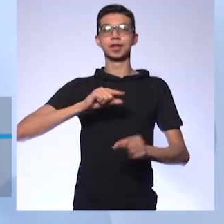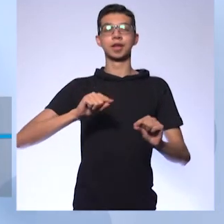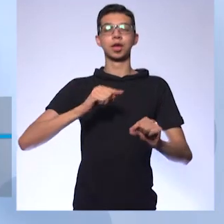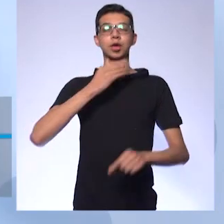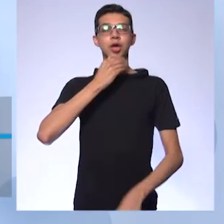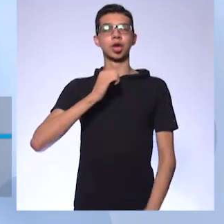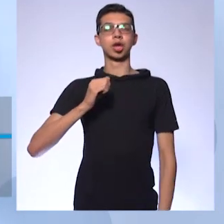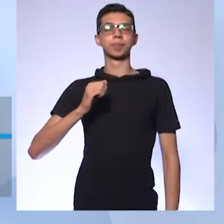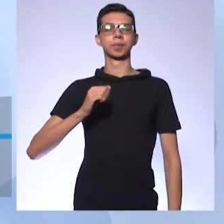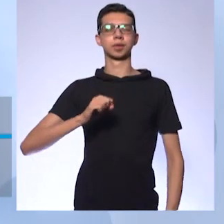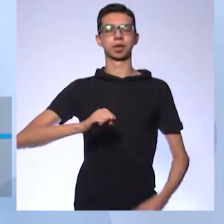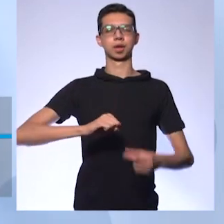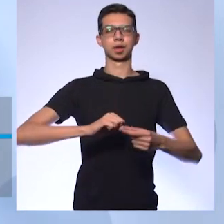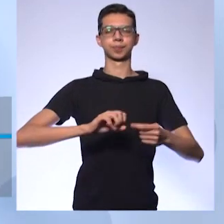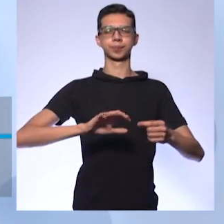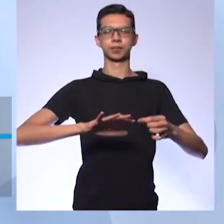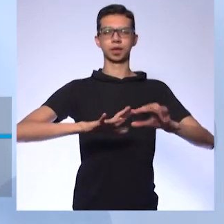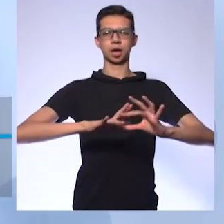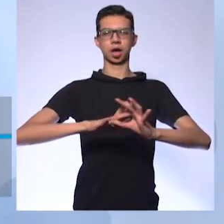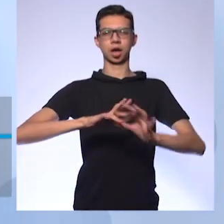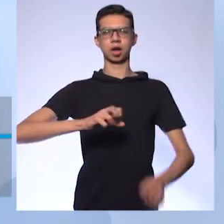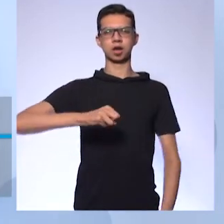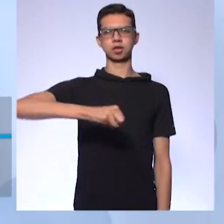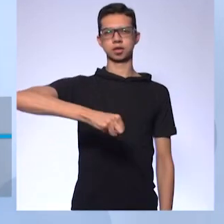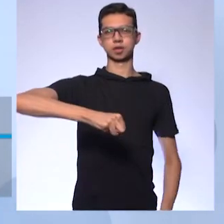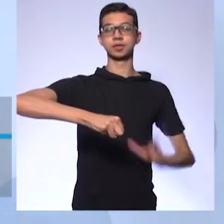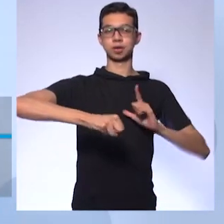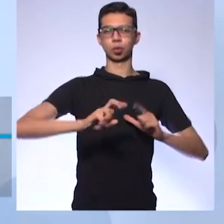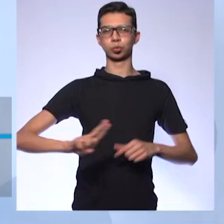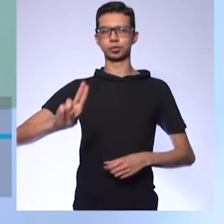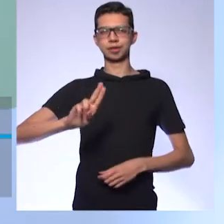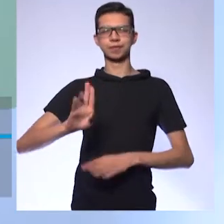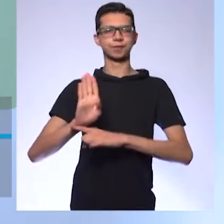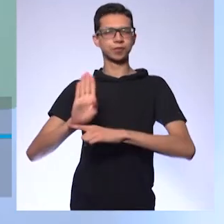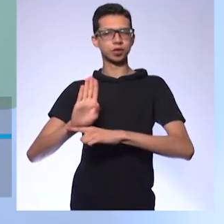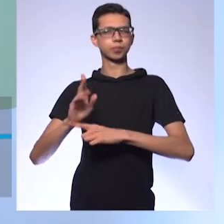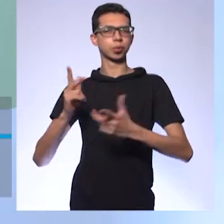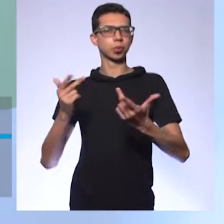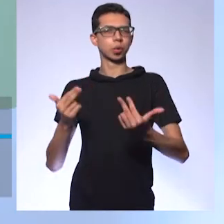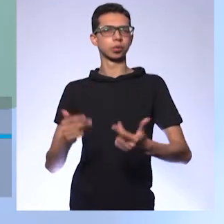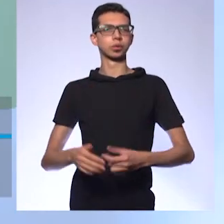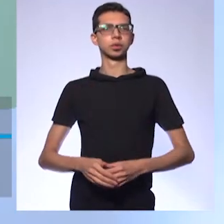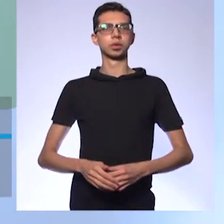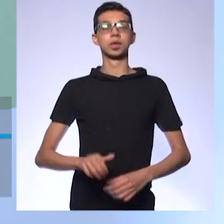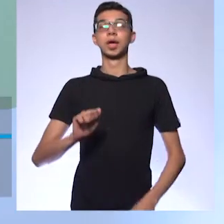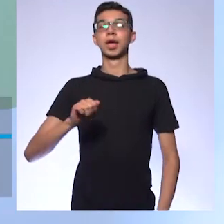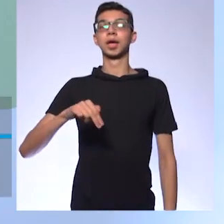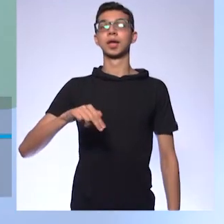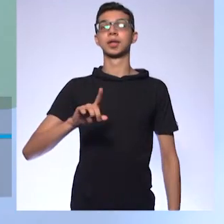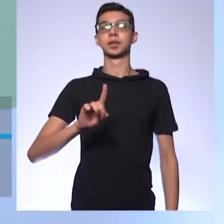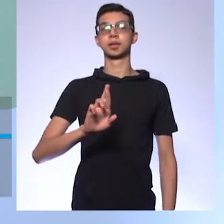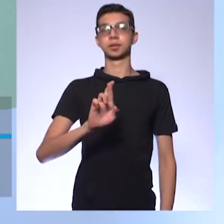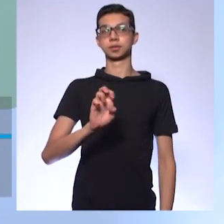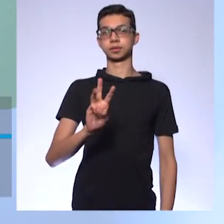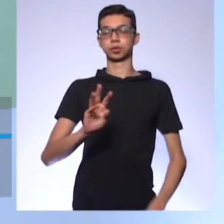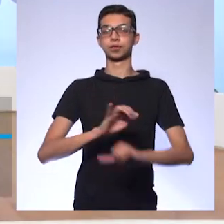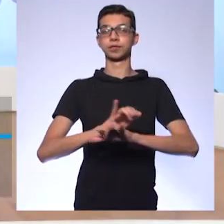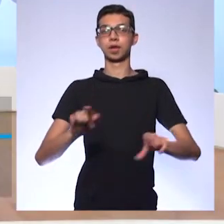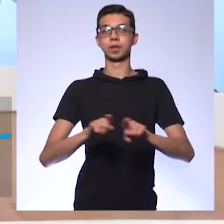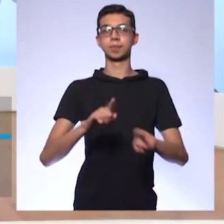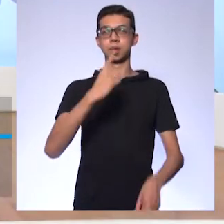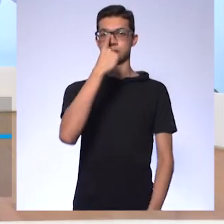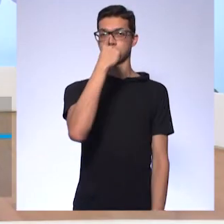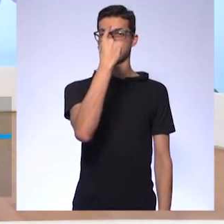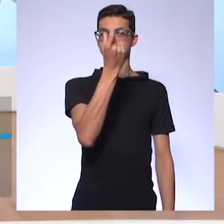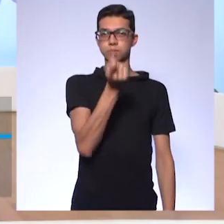não é Idade Média, mas a gente pensa que é alguma coisa do período medieval ali, né? Andrew fala bruxas aqui. Então, essa